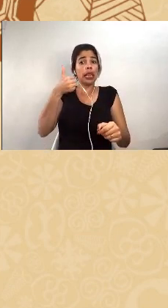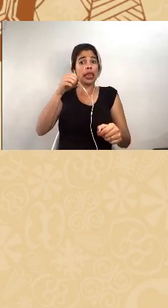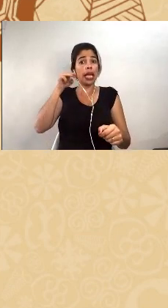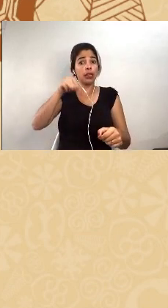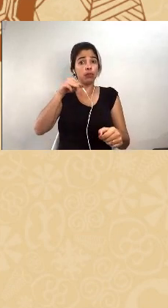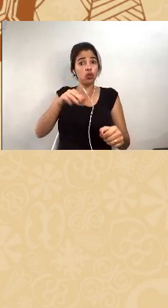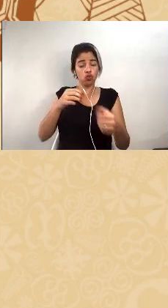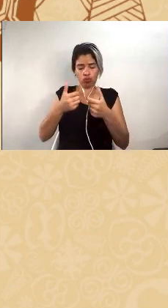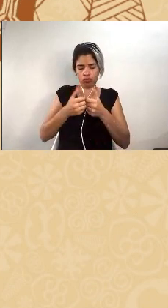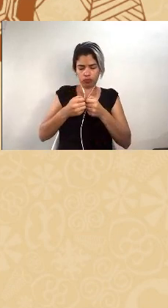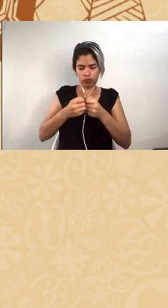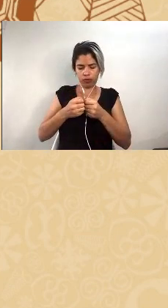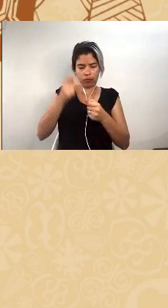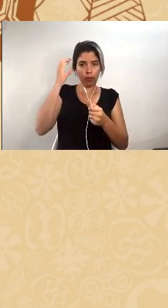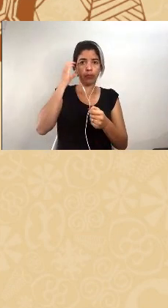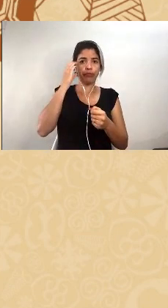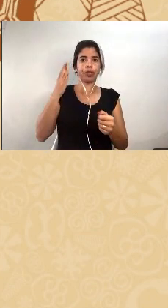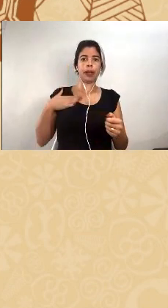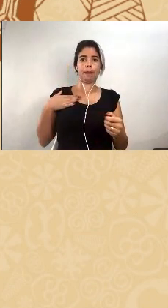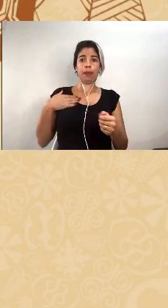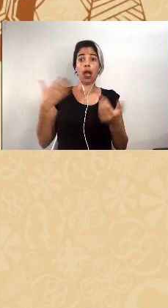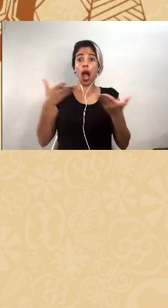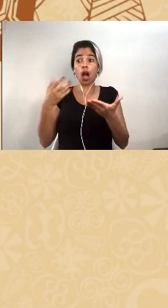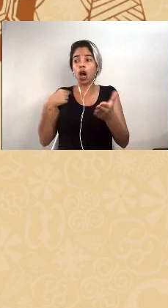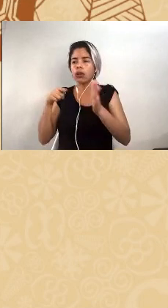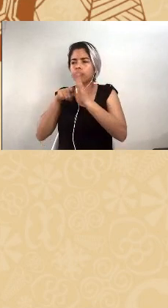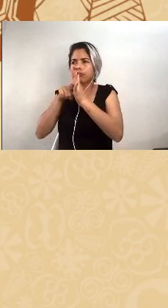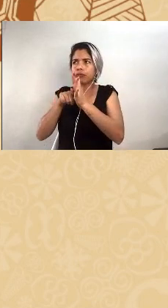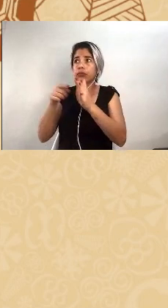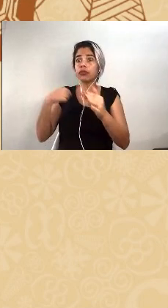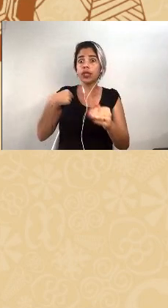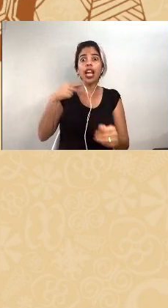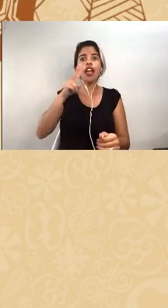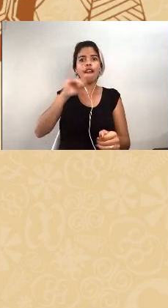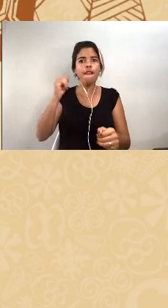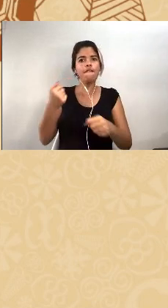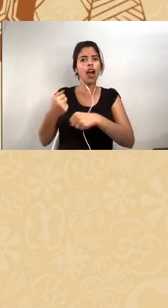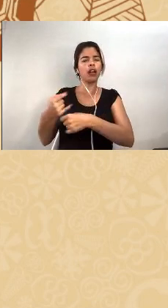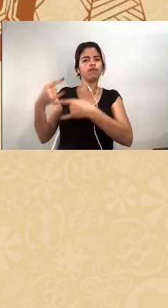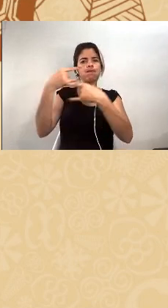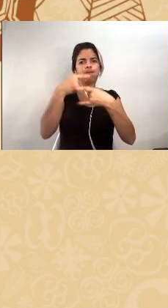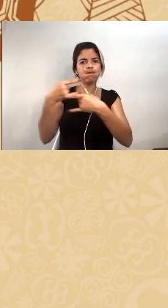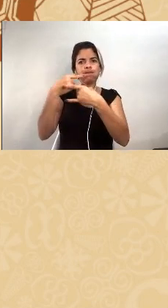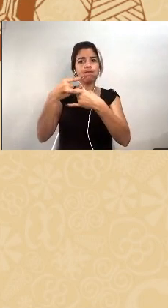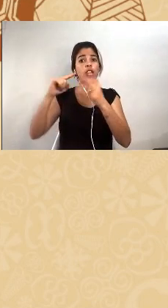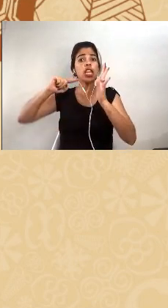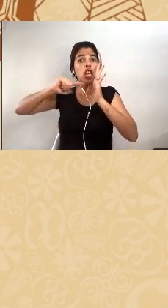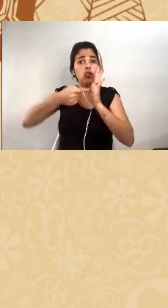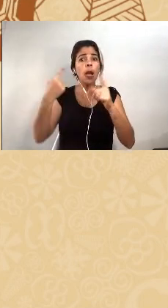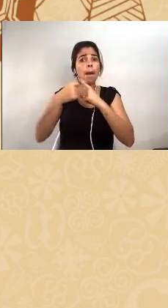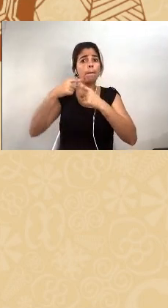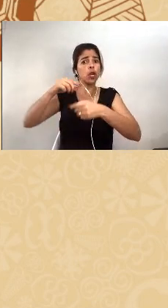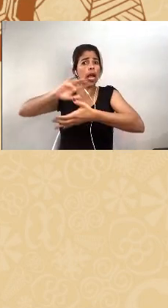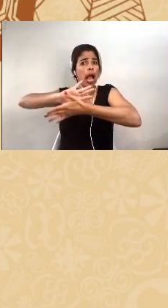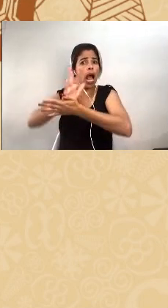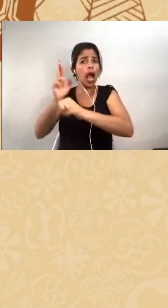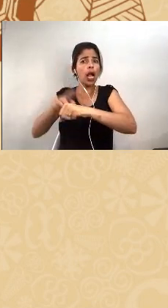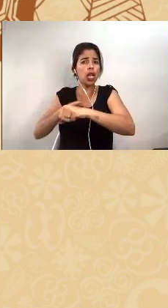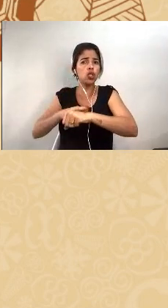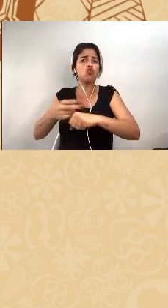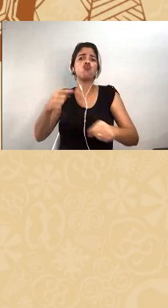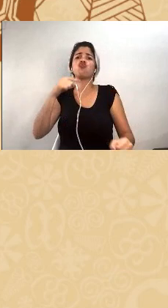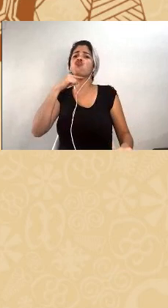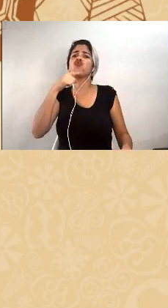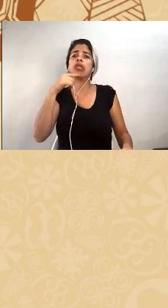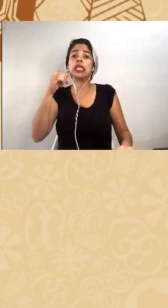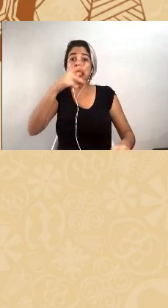mexendo no celular. E agora estão ali. E eu falei, eu vou fazer uma live para poder denunciar isso, porque isso é racismo. Eu duvido que se fosse um homem